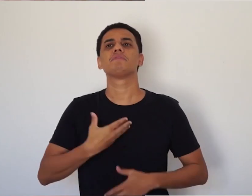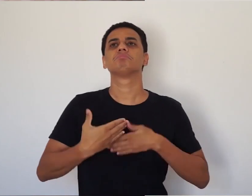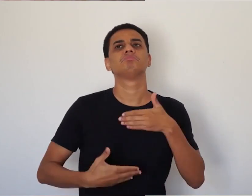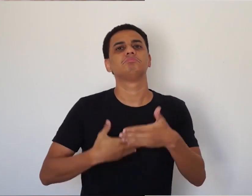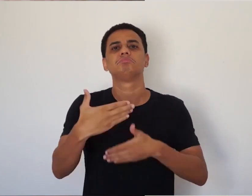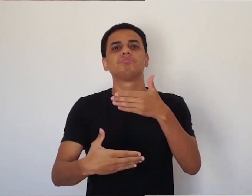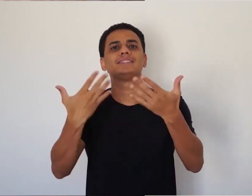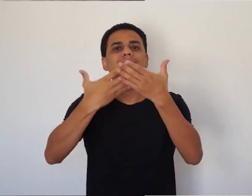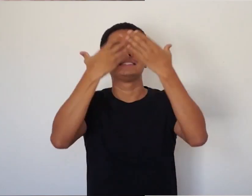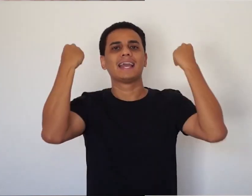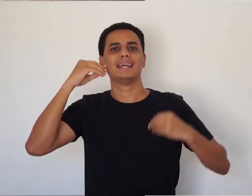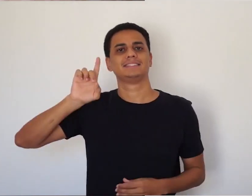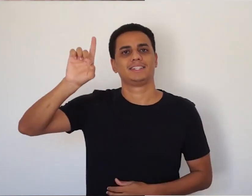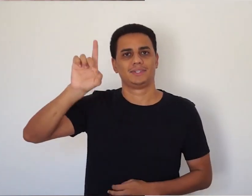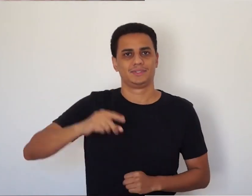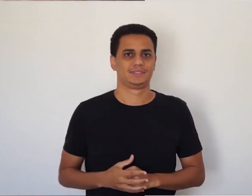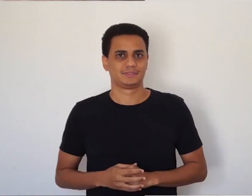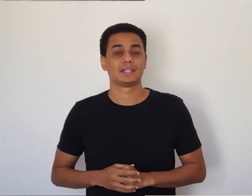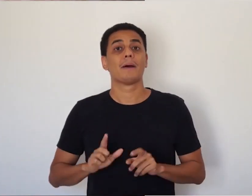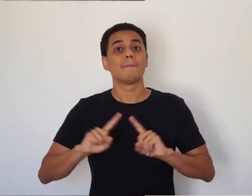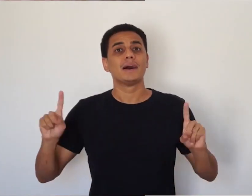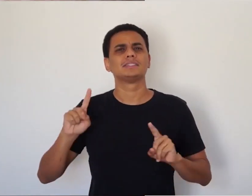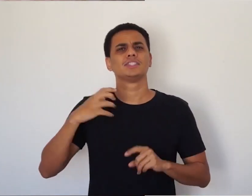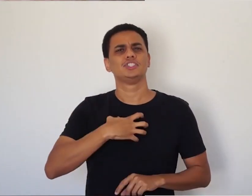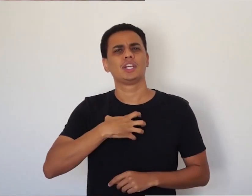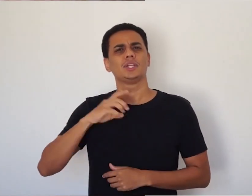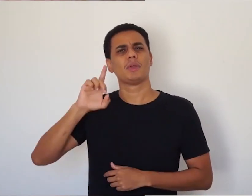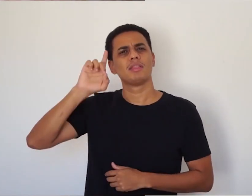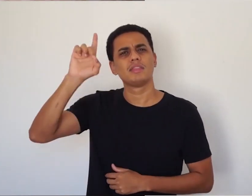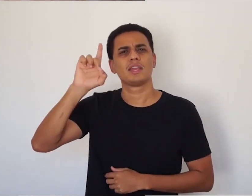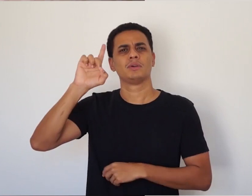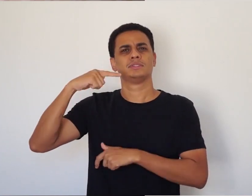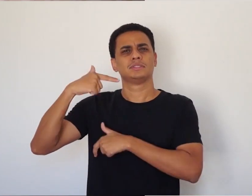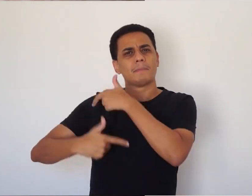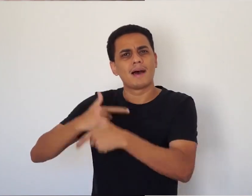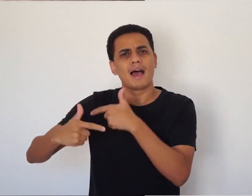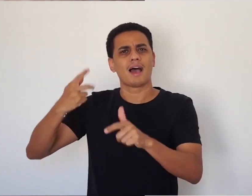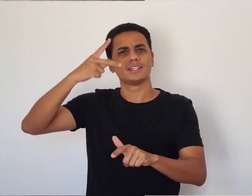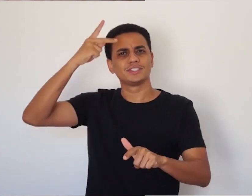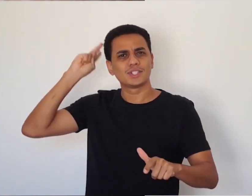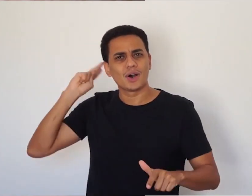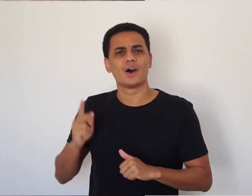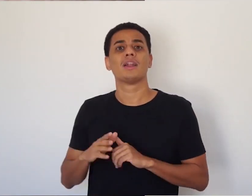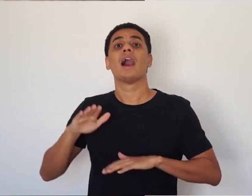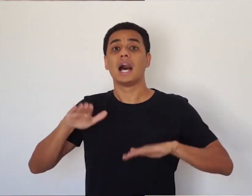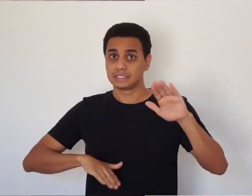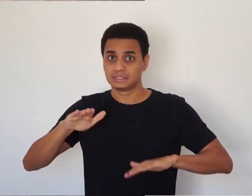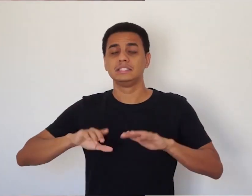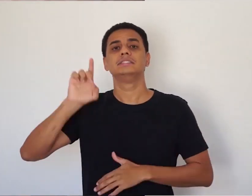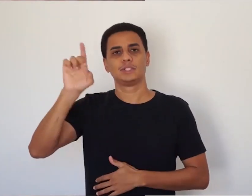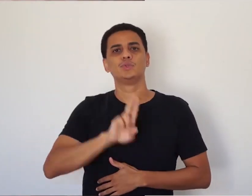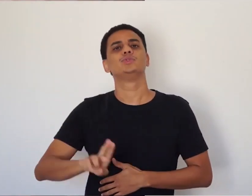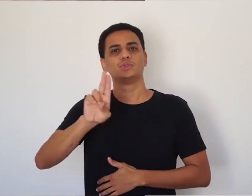se Deus não existisse. E uma das maneiras de Deus atuar na história e chamar a atenção do mundo para Ele